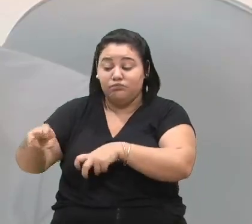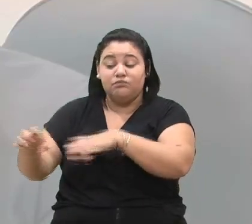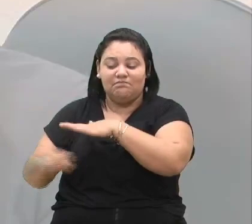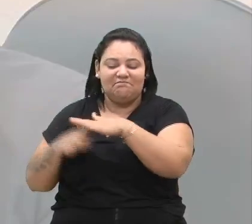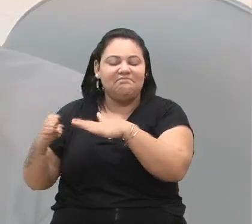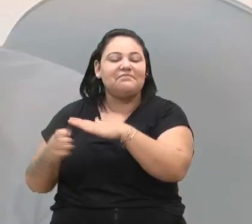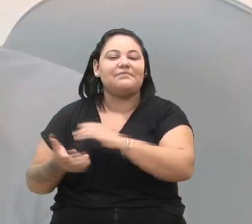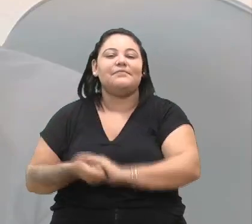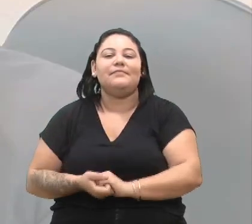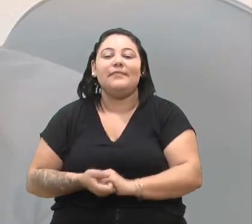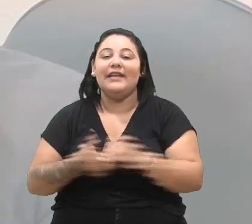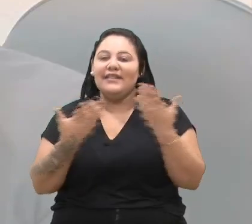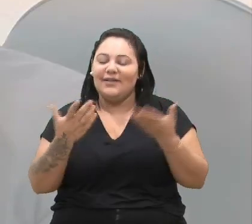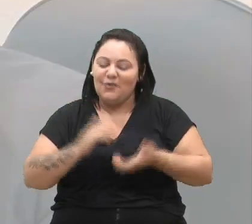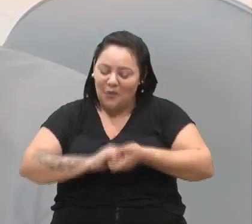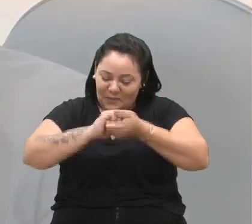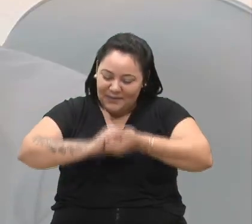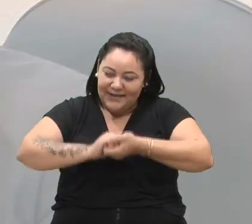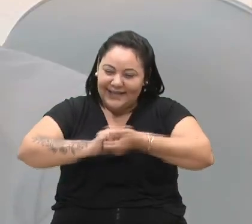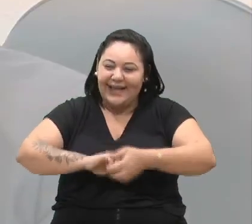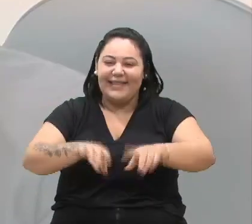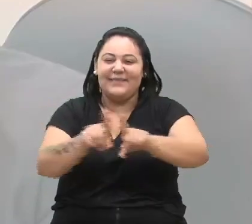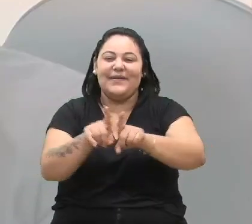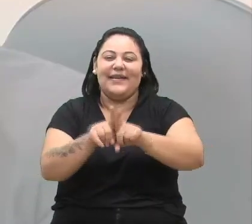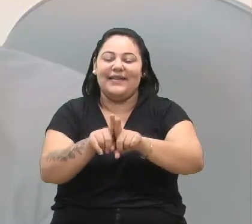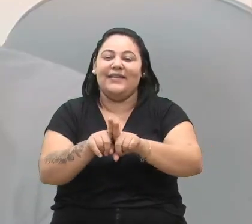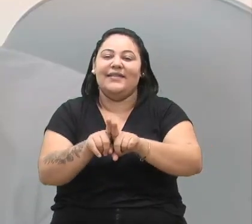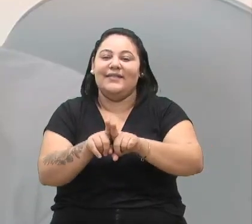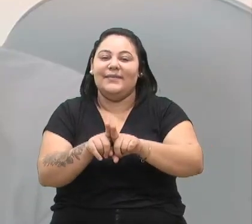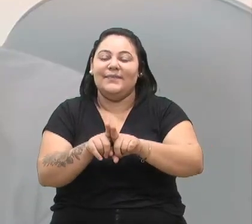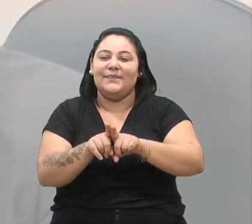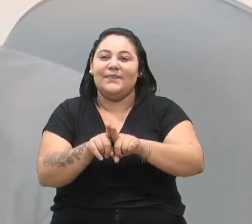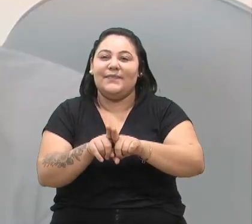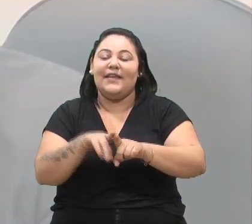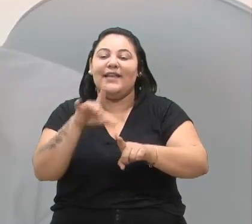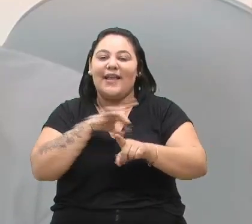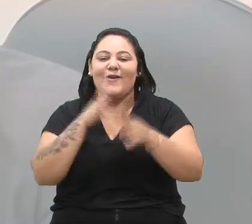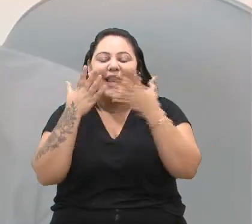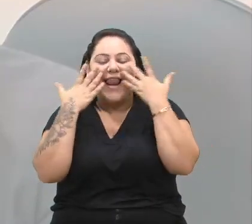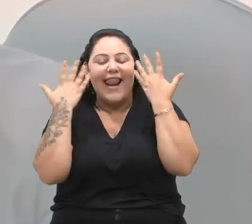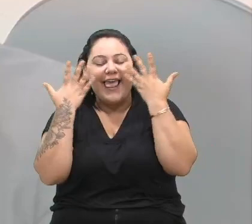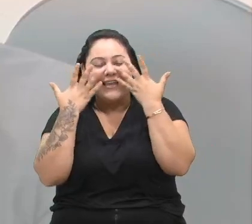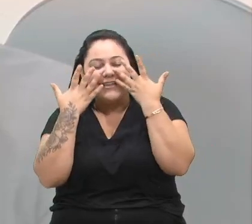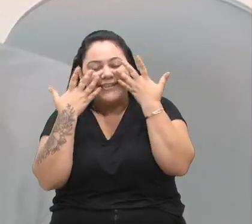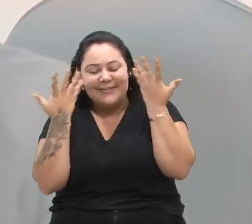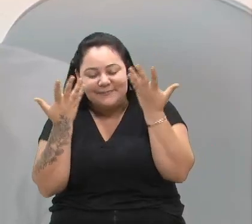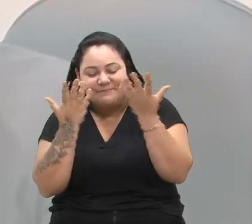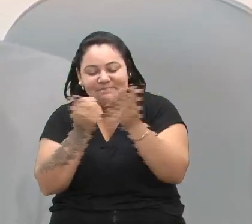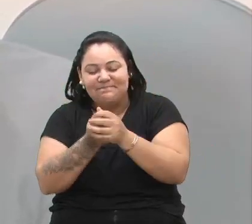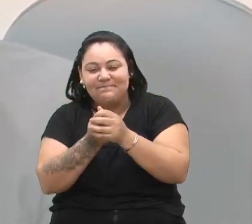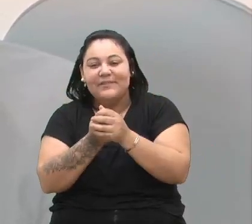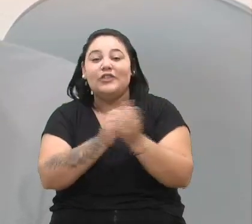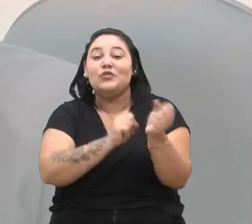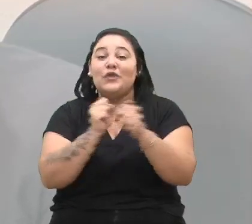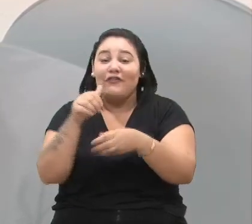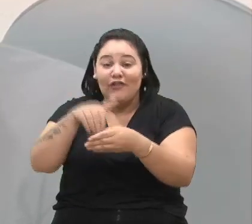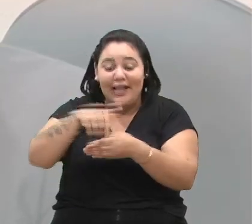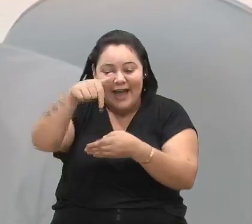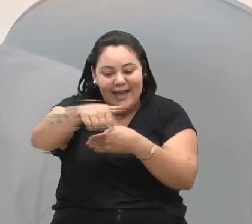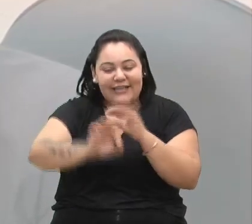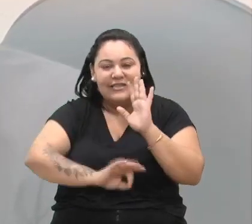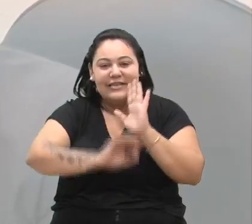aqui cumprimentar ele e tenho a alegria de poder votar esse seu projeto, essa